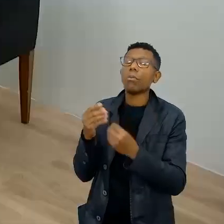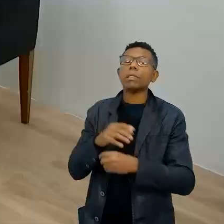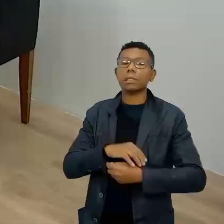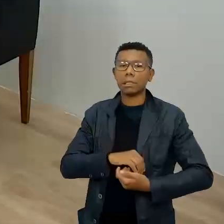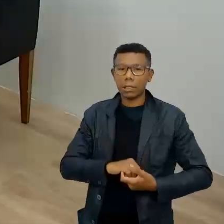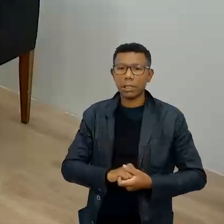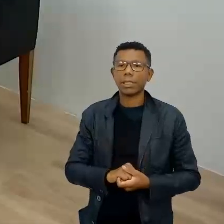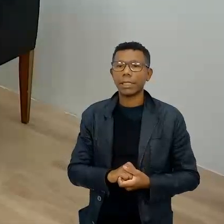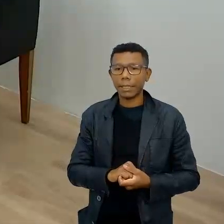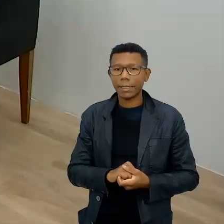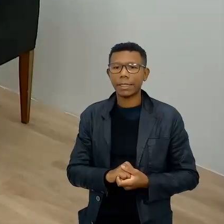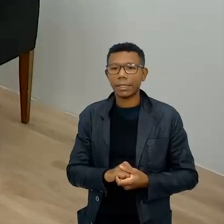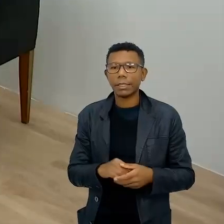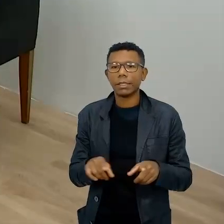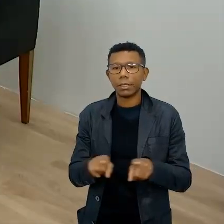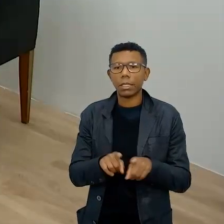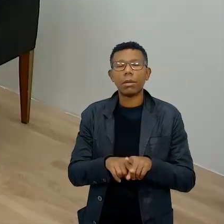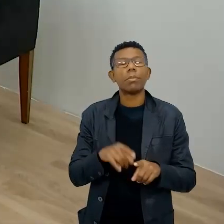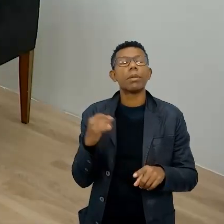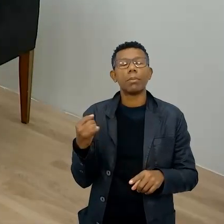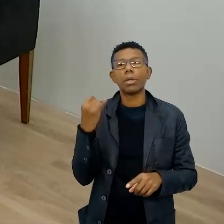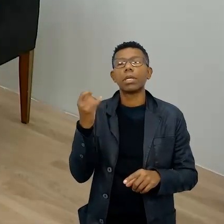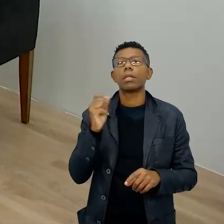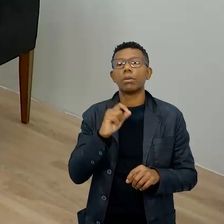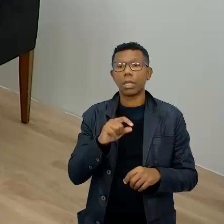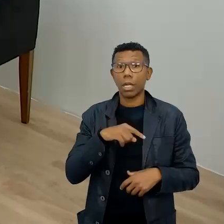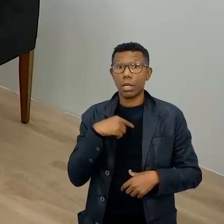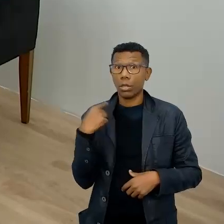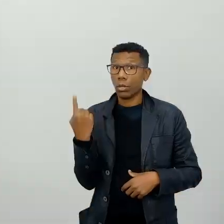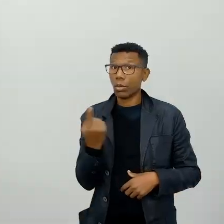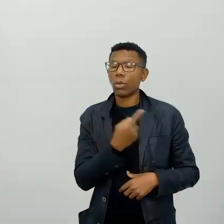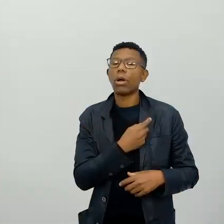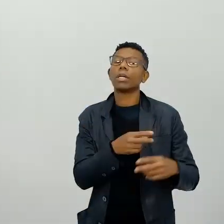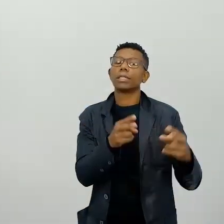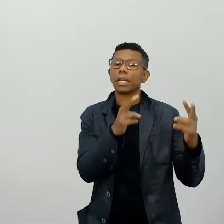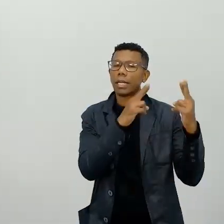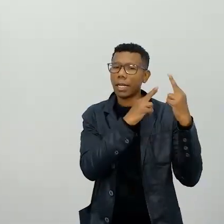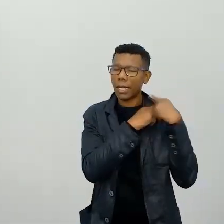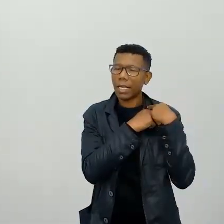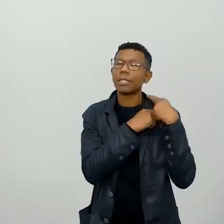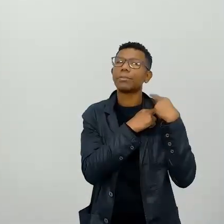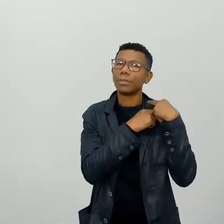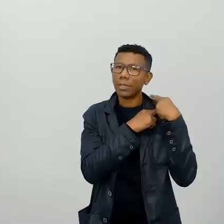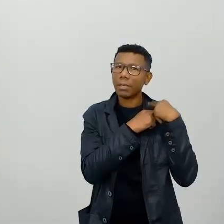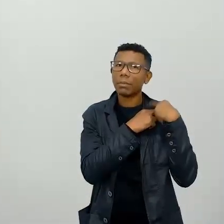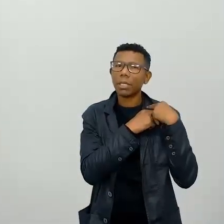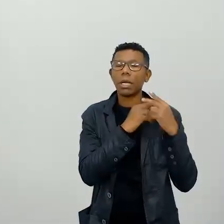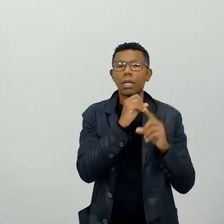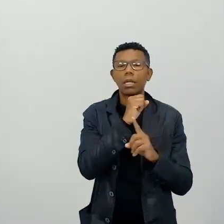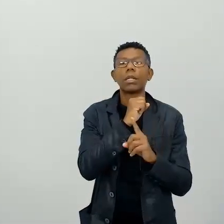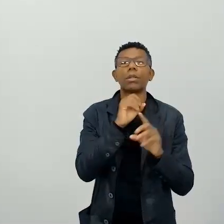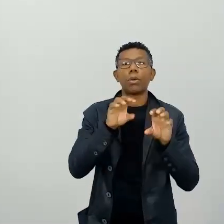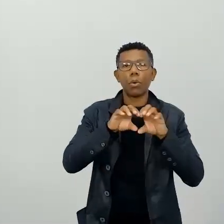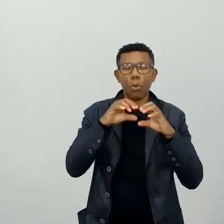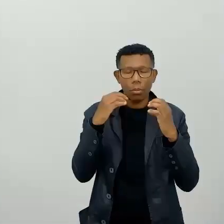a necessidade da gente reconhecer o nosso papel, né, nossa corresponsabilidade